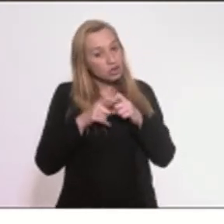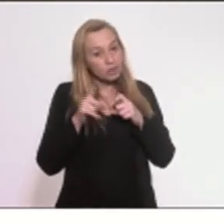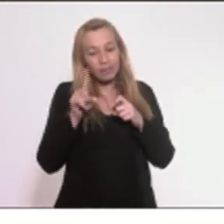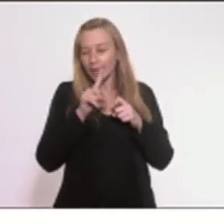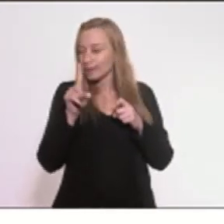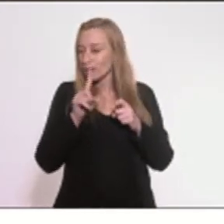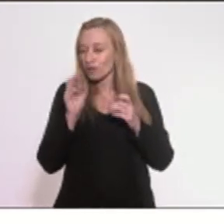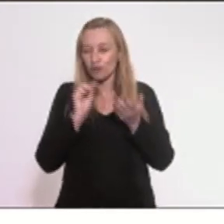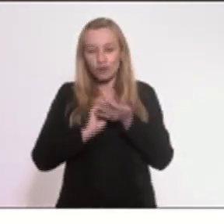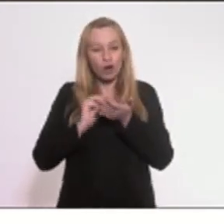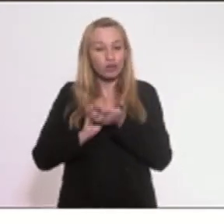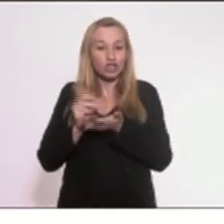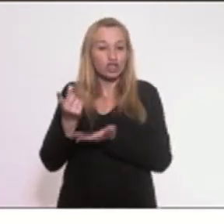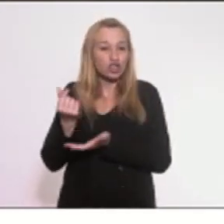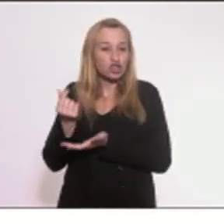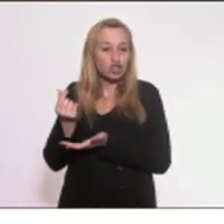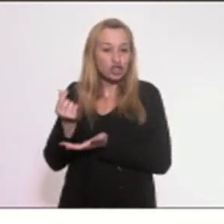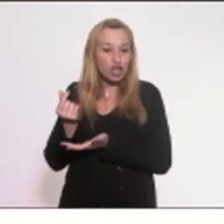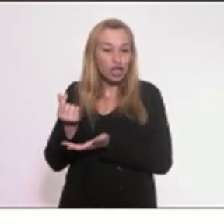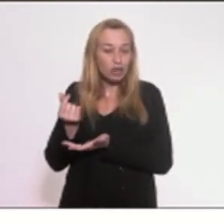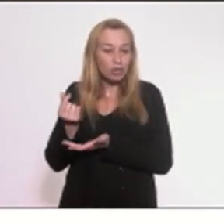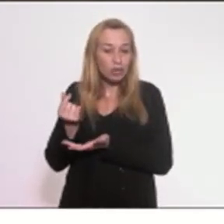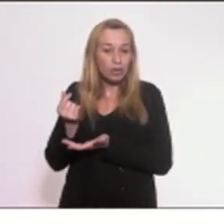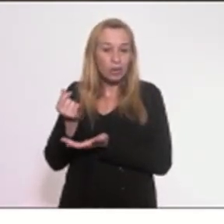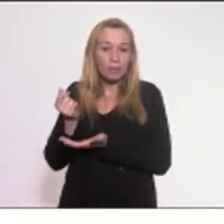falta dinheiro para contratar cabo eleitoral.